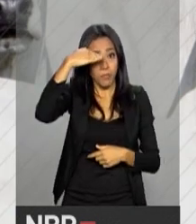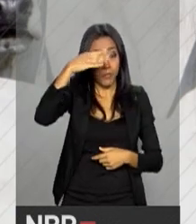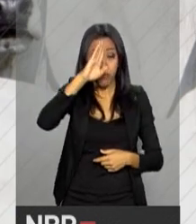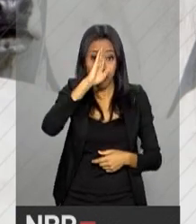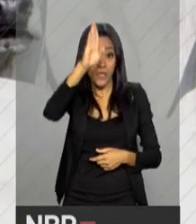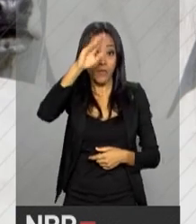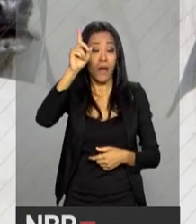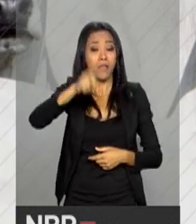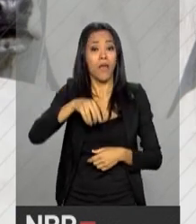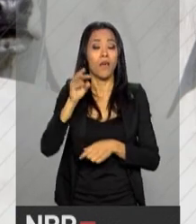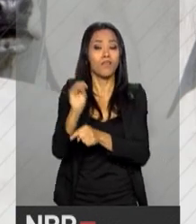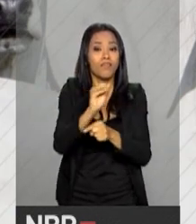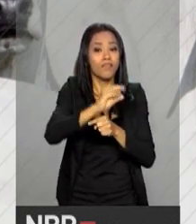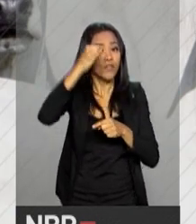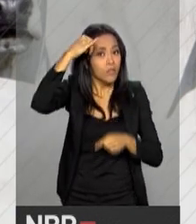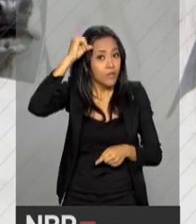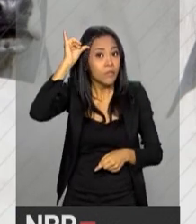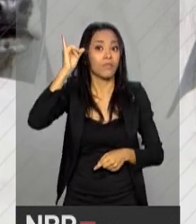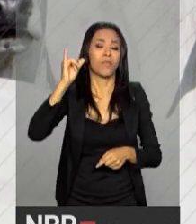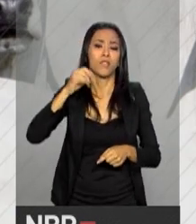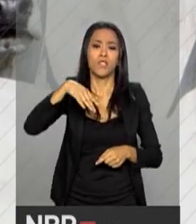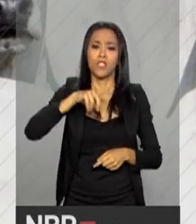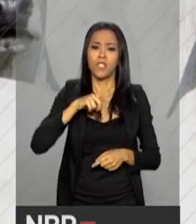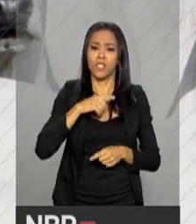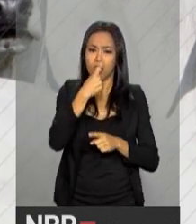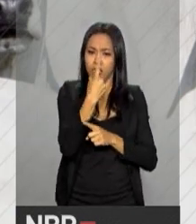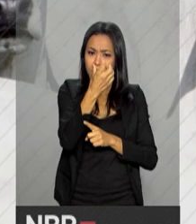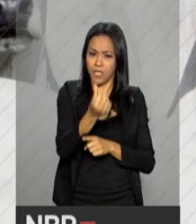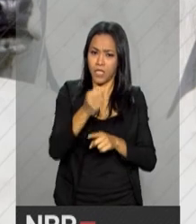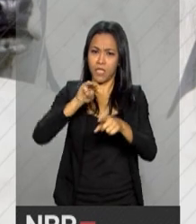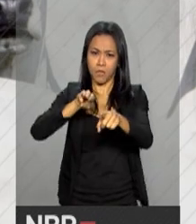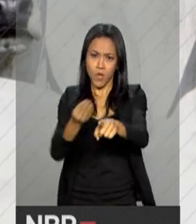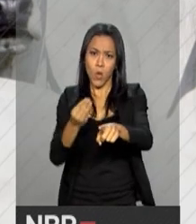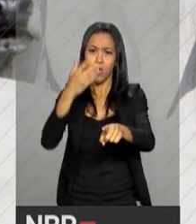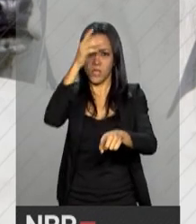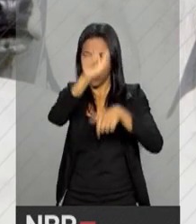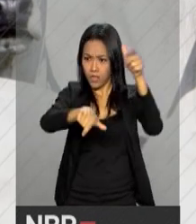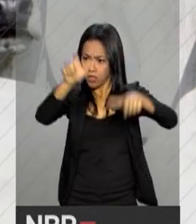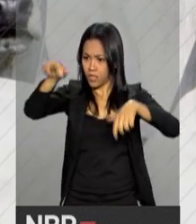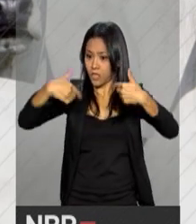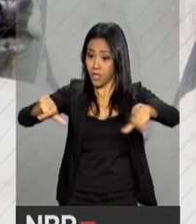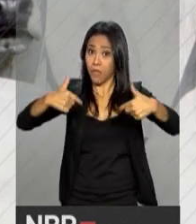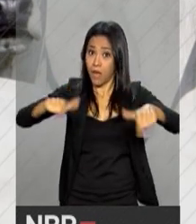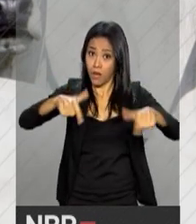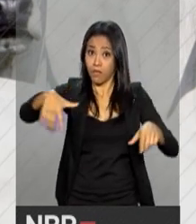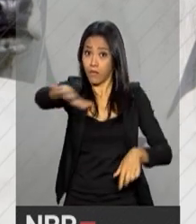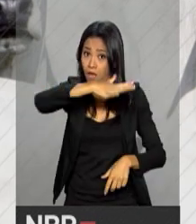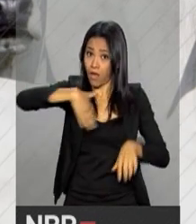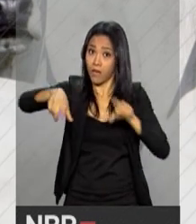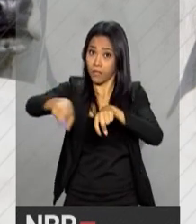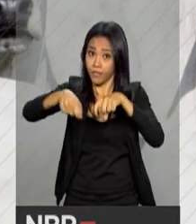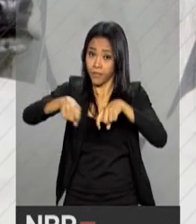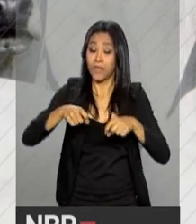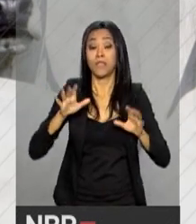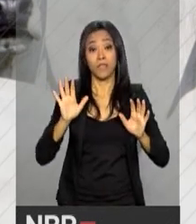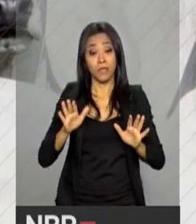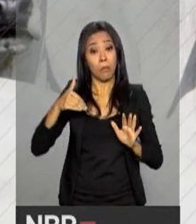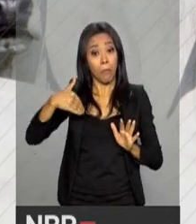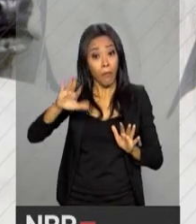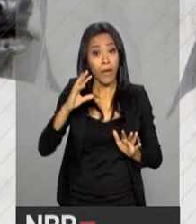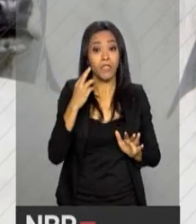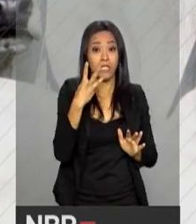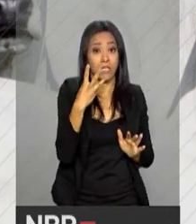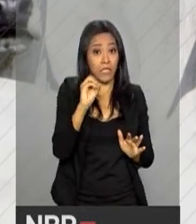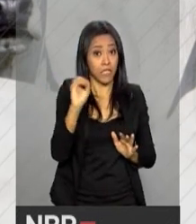bovinos havia 16 milhões e 600 mil pessoas ocupadas na área agrícola sendo que mais de